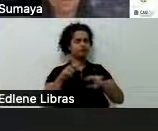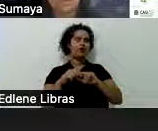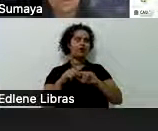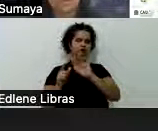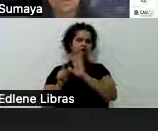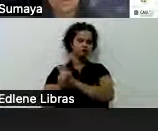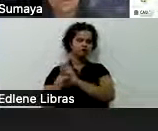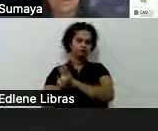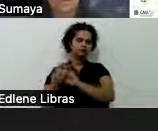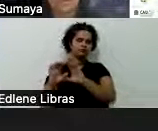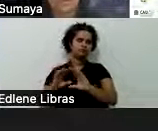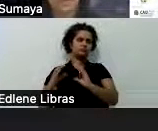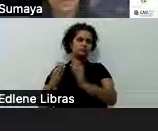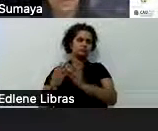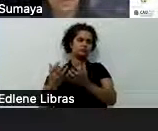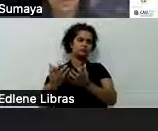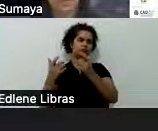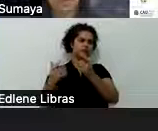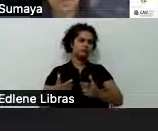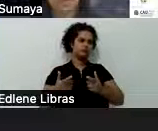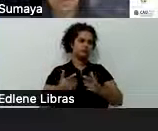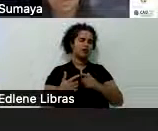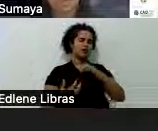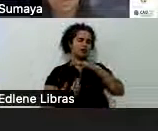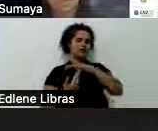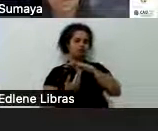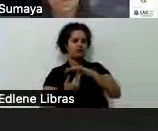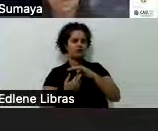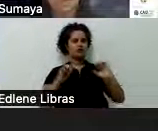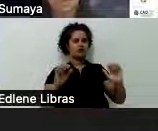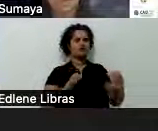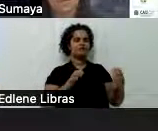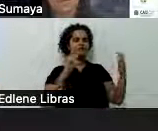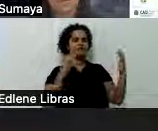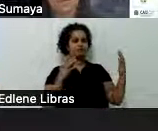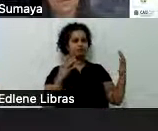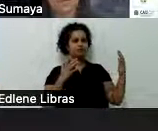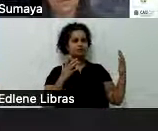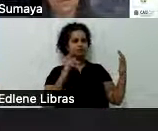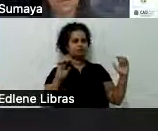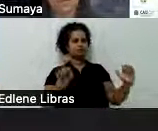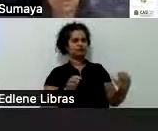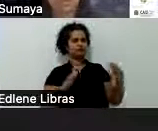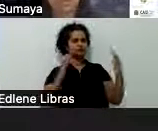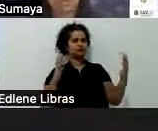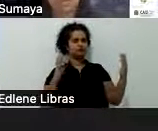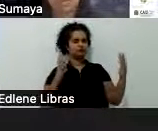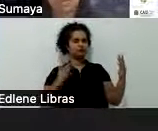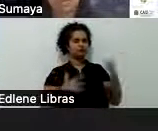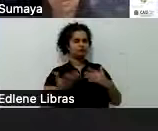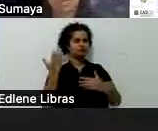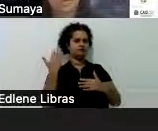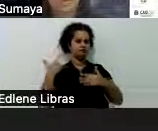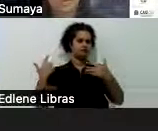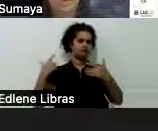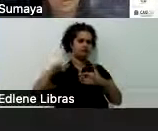a comunidade gostaria de um espaço para feiras, para eventos, como já era uma tradição, e